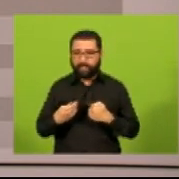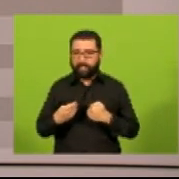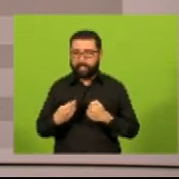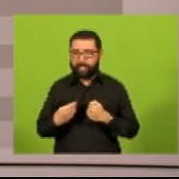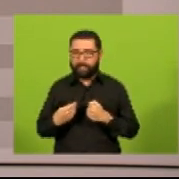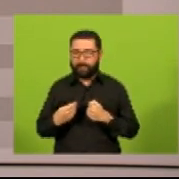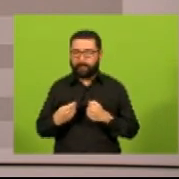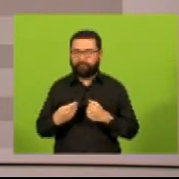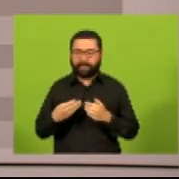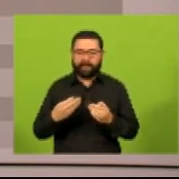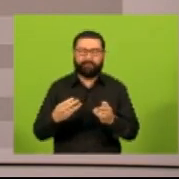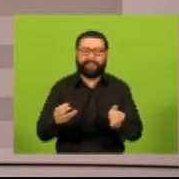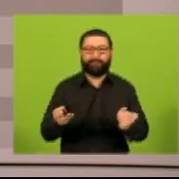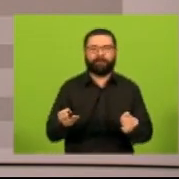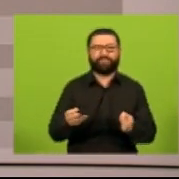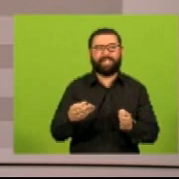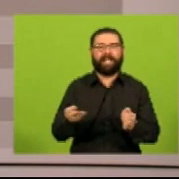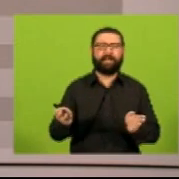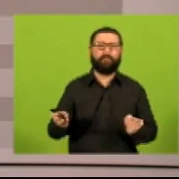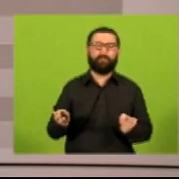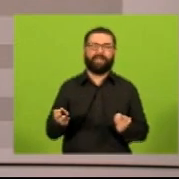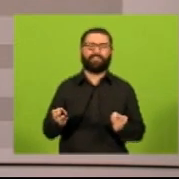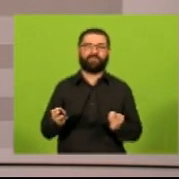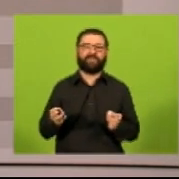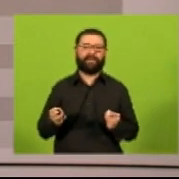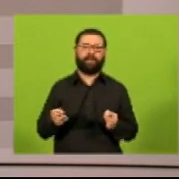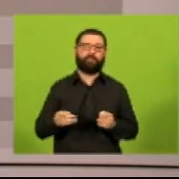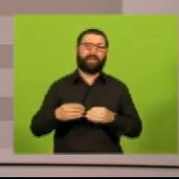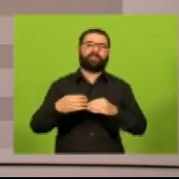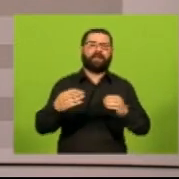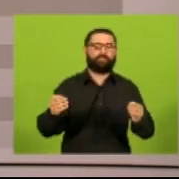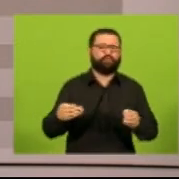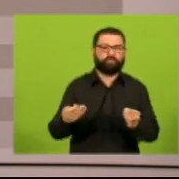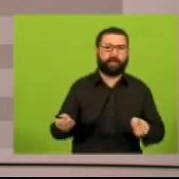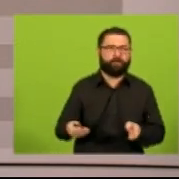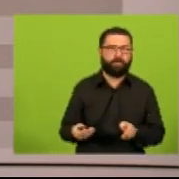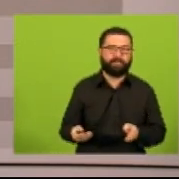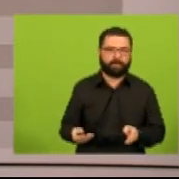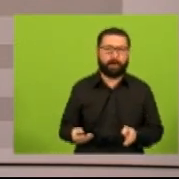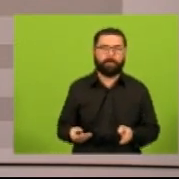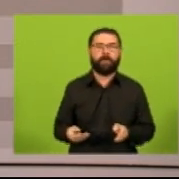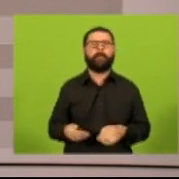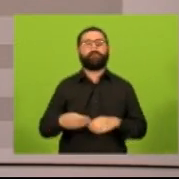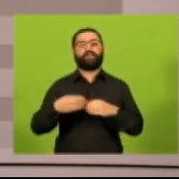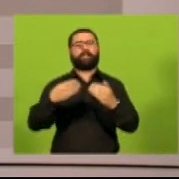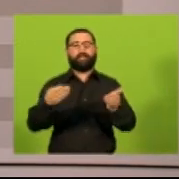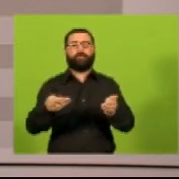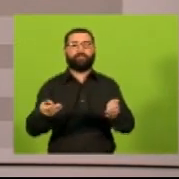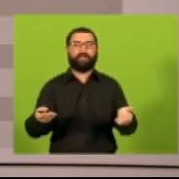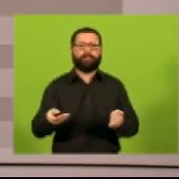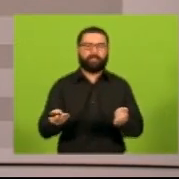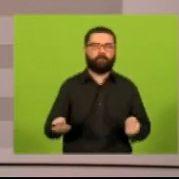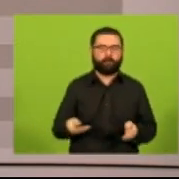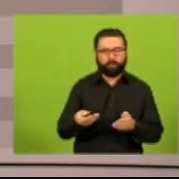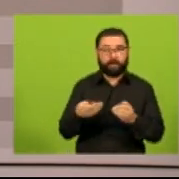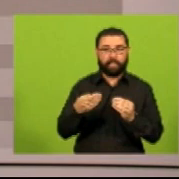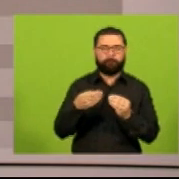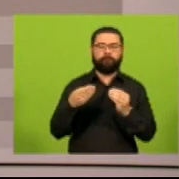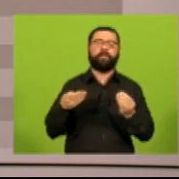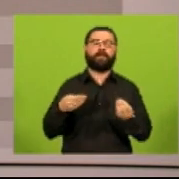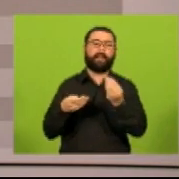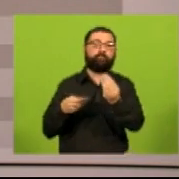ter, ela vai querer falar para você que ela é da norma ISO, entendeu? Porque ela segue todos os padrões e tal, né? Para ter a qualidade daquele